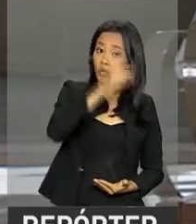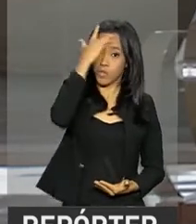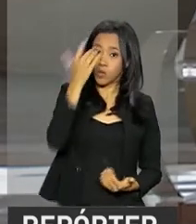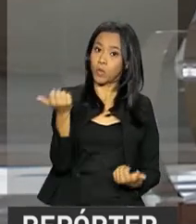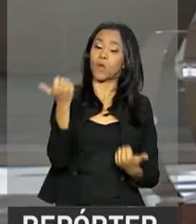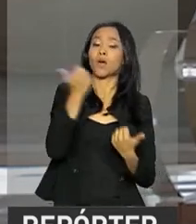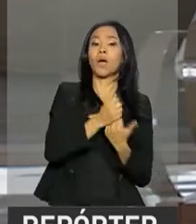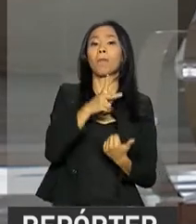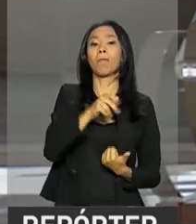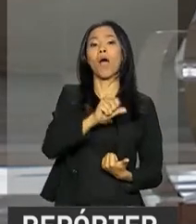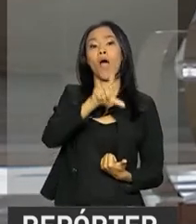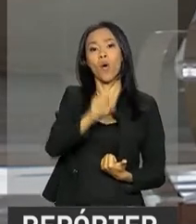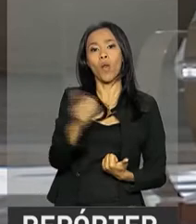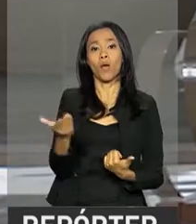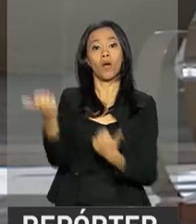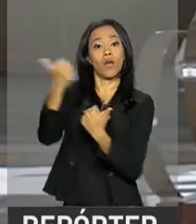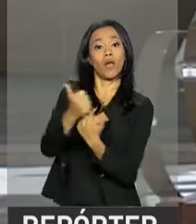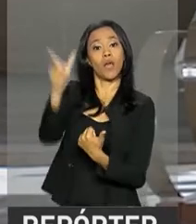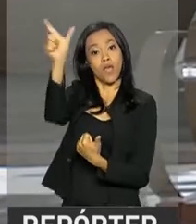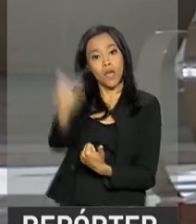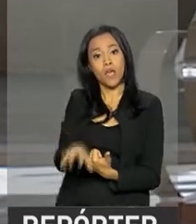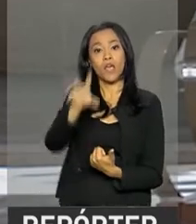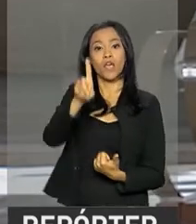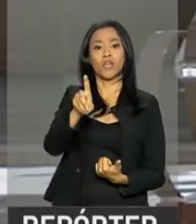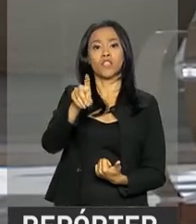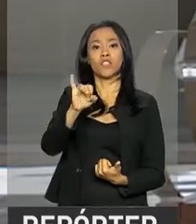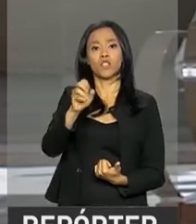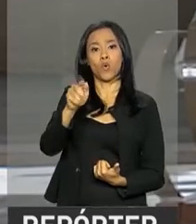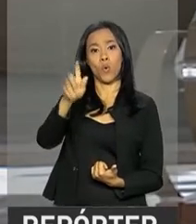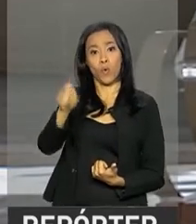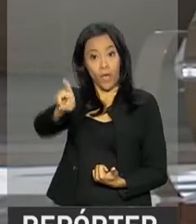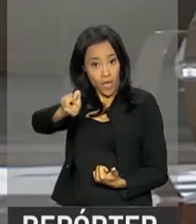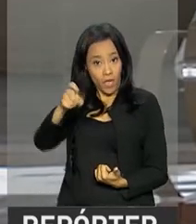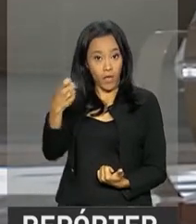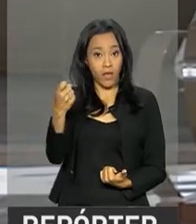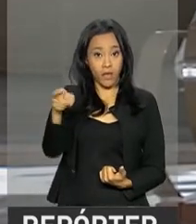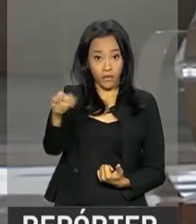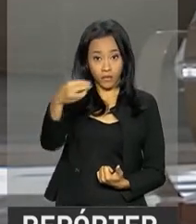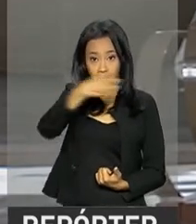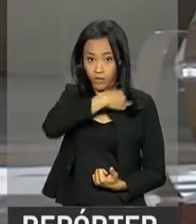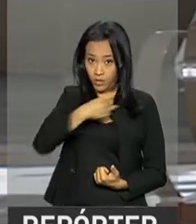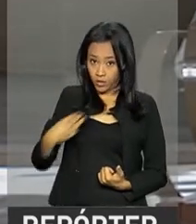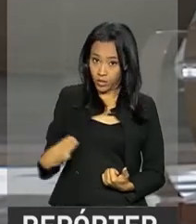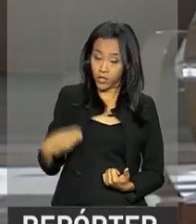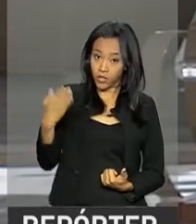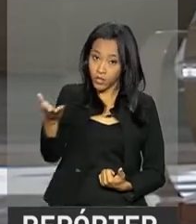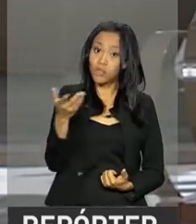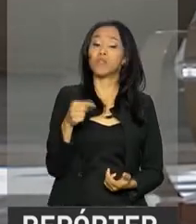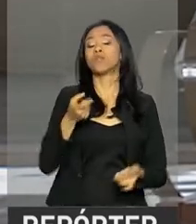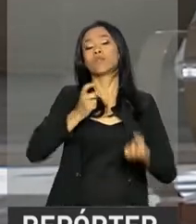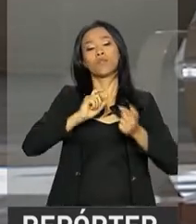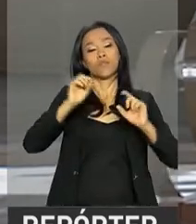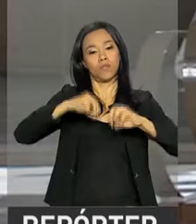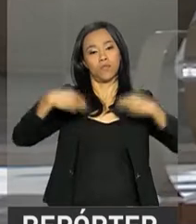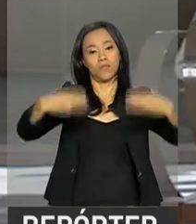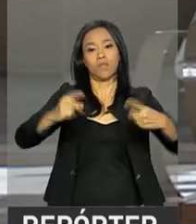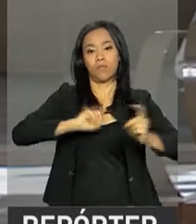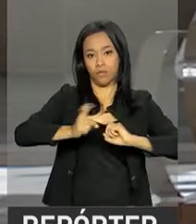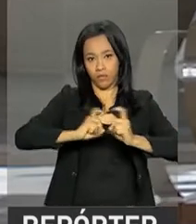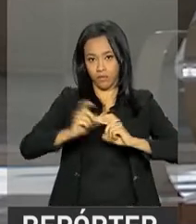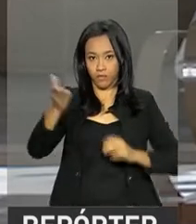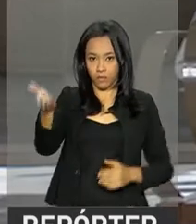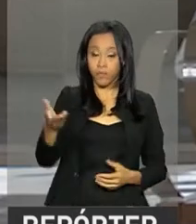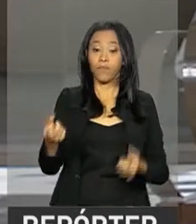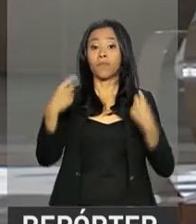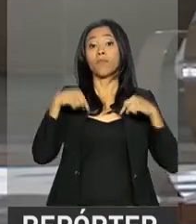Castro, passa a ser de Diogo Oliveira, ex-ministro do Planejamento, Desenvolvimento e Gestão. Ainda sobre a agenda